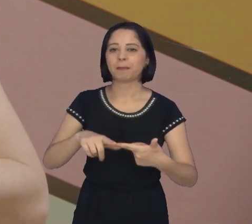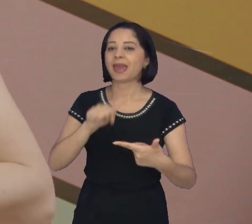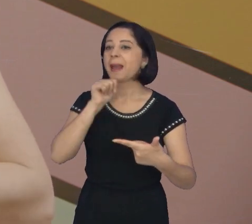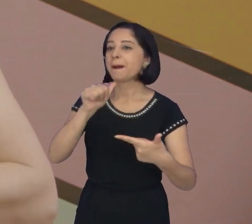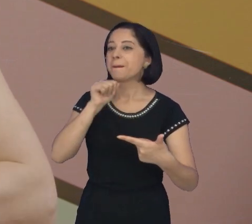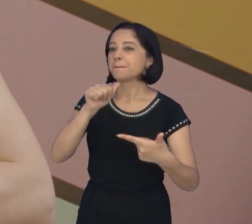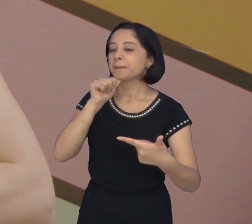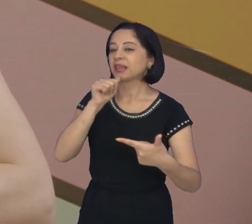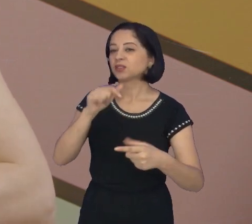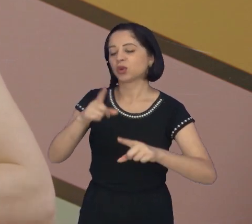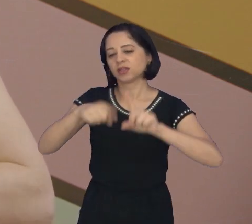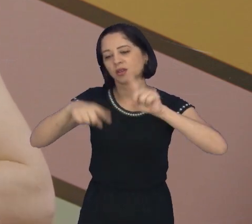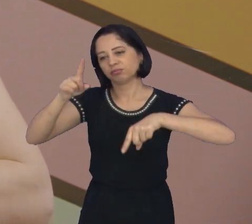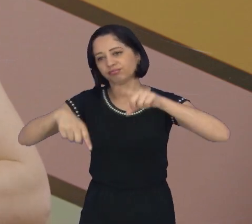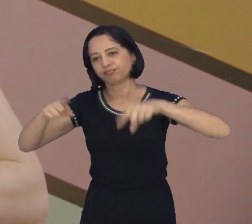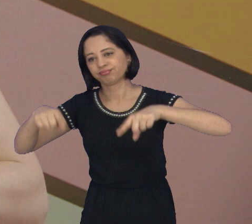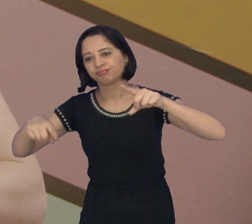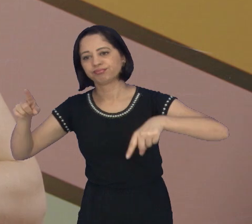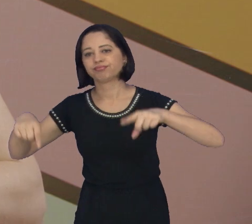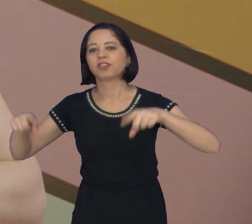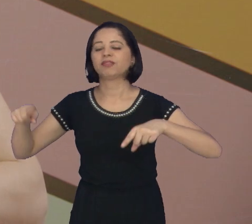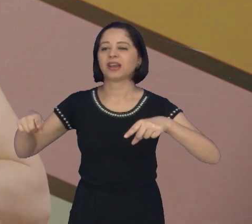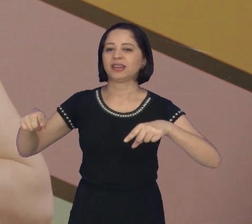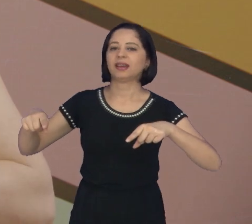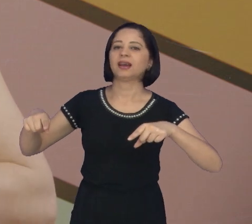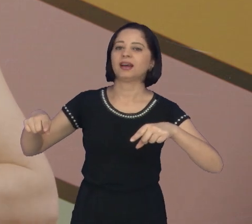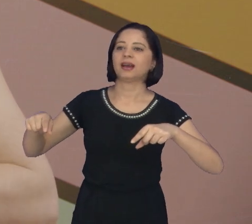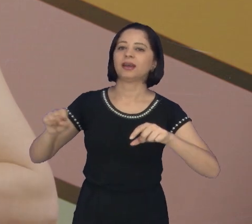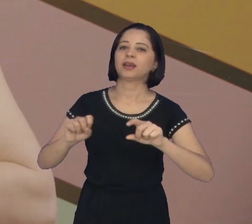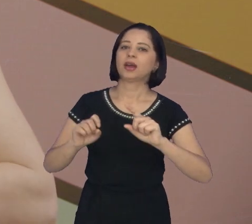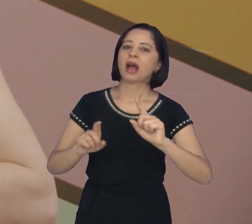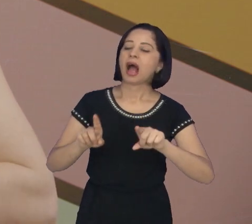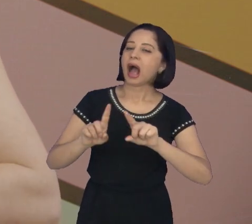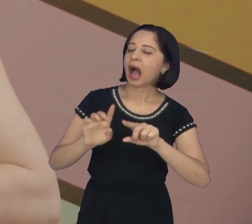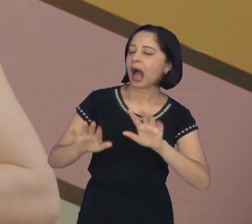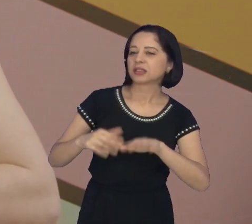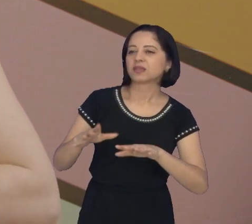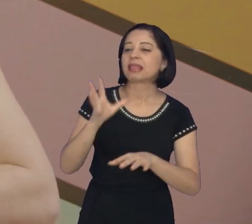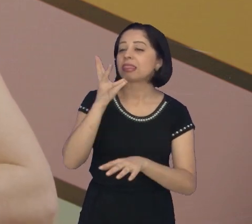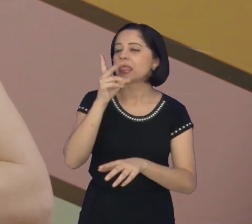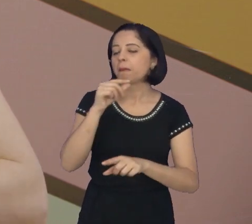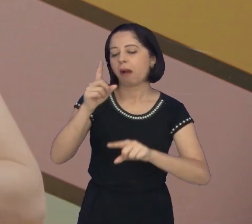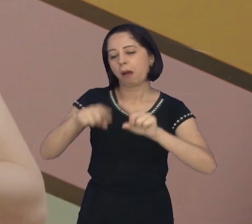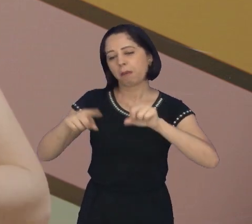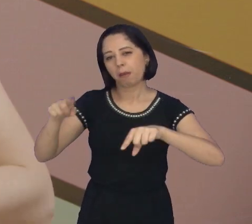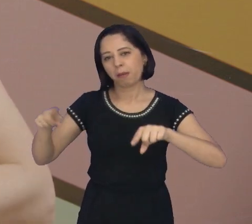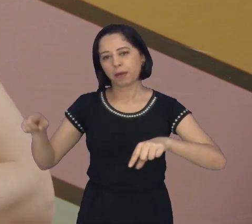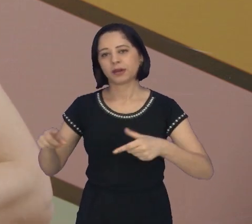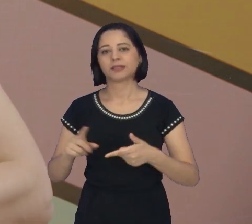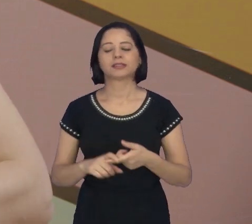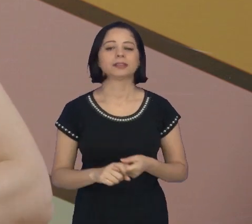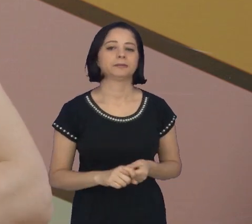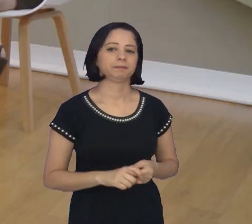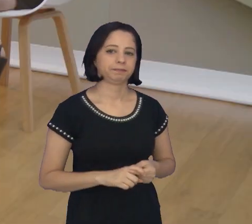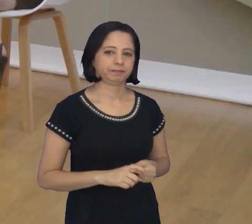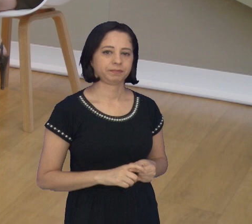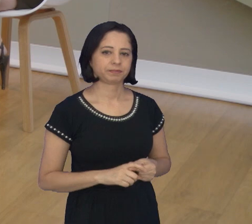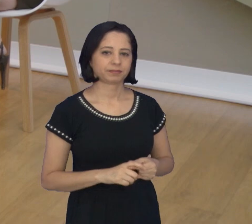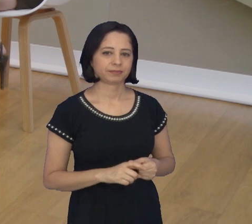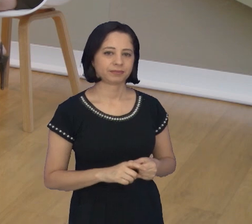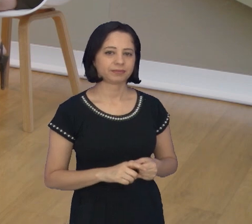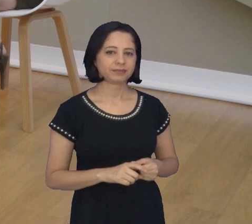ser o primeiro sinal de climatério, aquela menstruação que começa a espaçar, a mudar o padrão. Tá. Doutora, olha, a gente pode